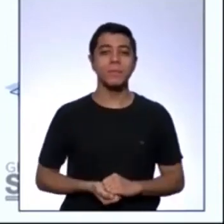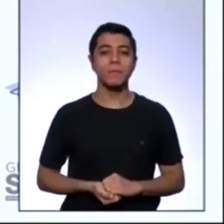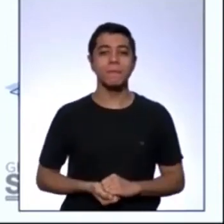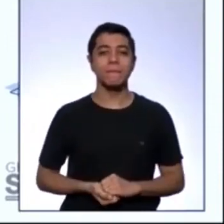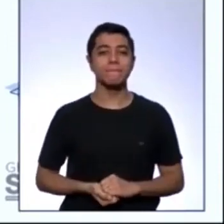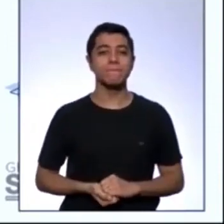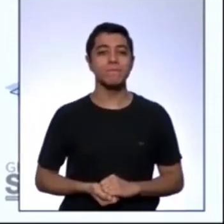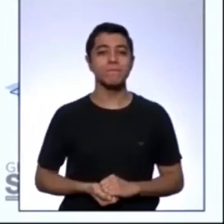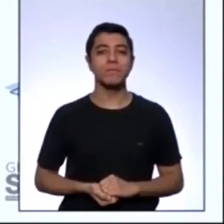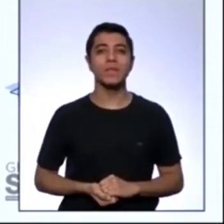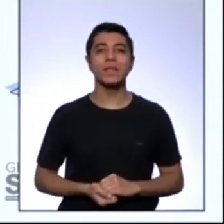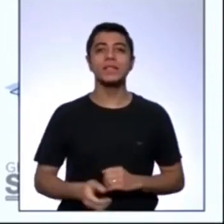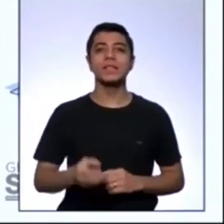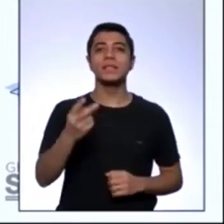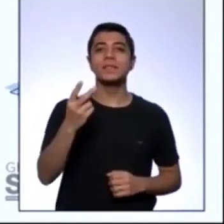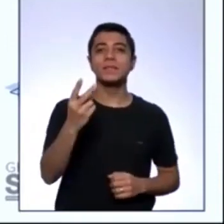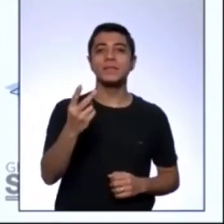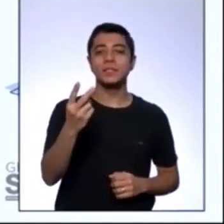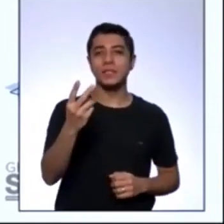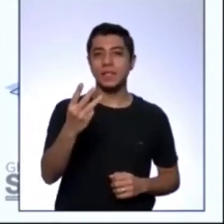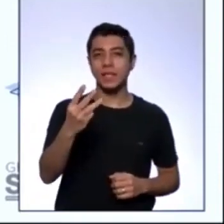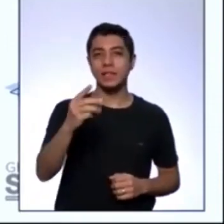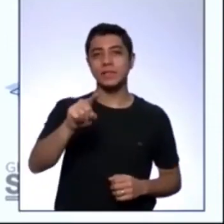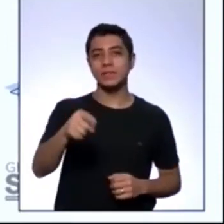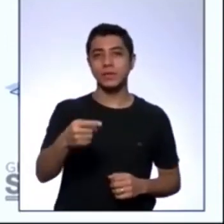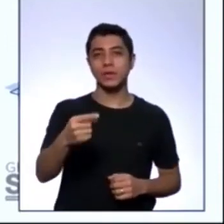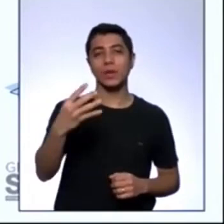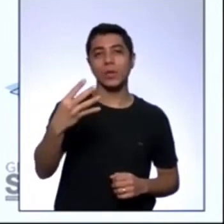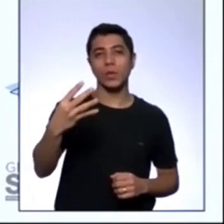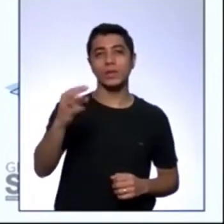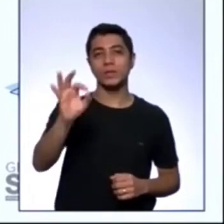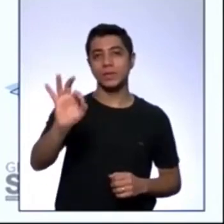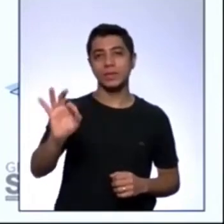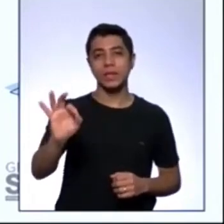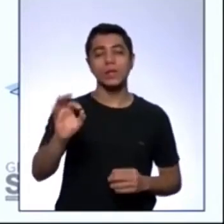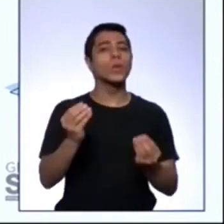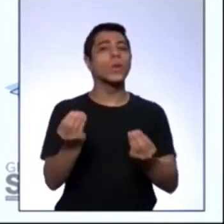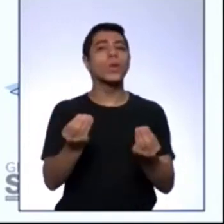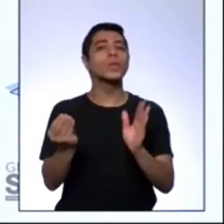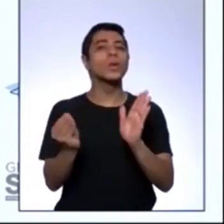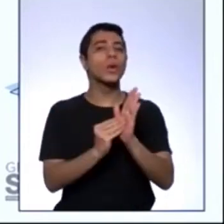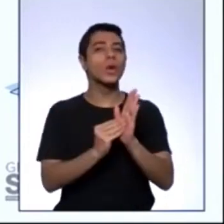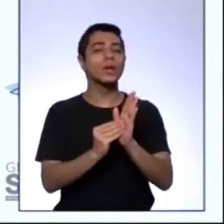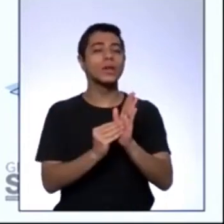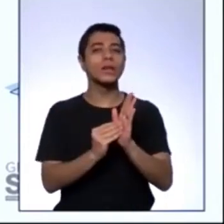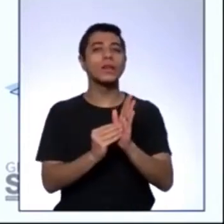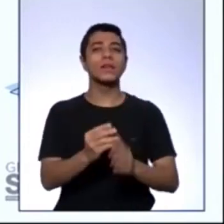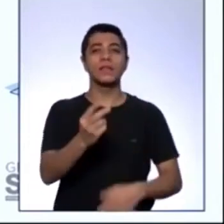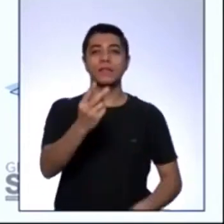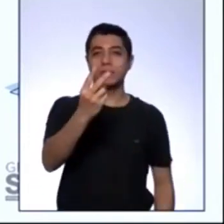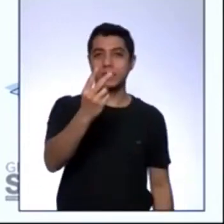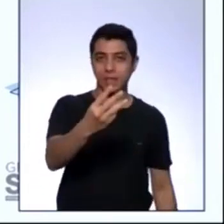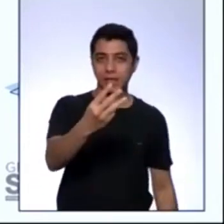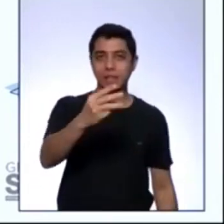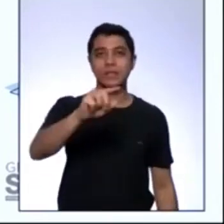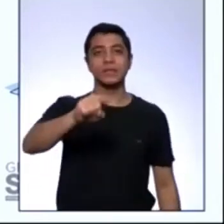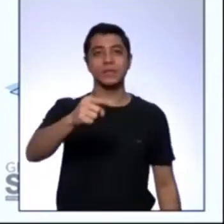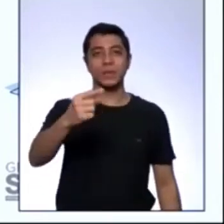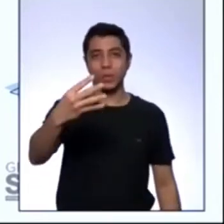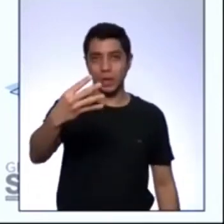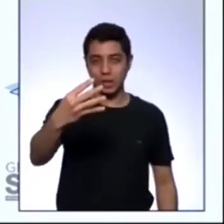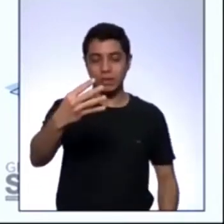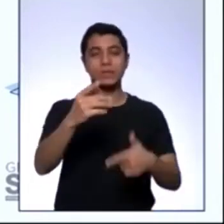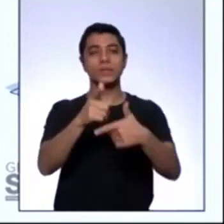23,4 por cento você vai escrever 23,4 /